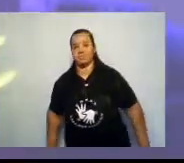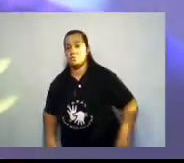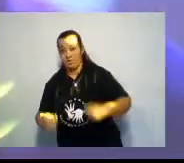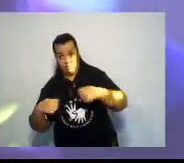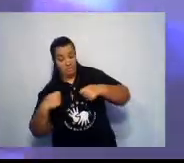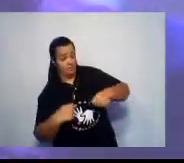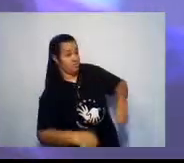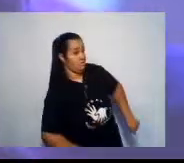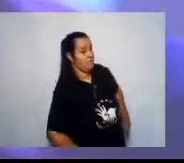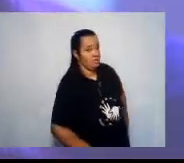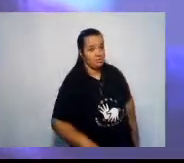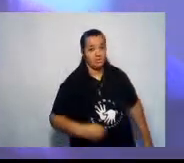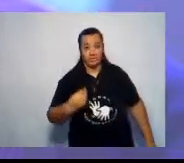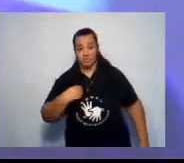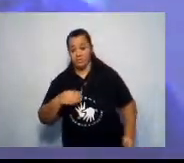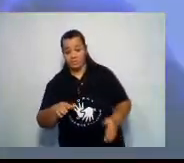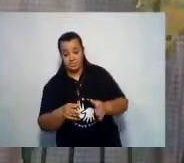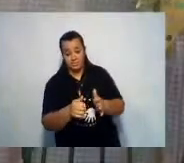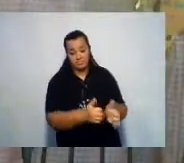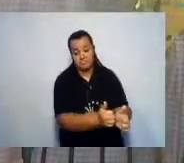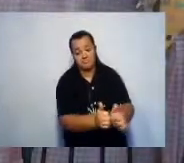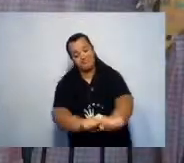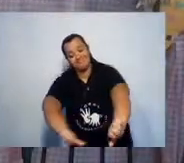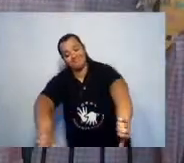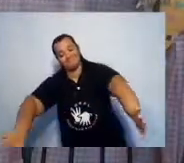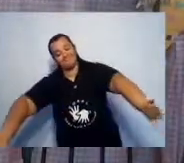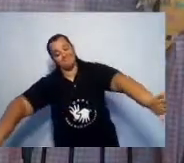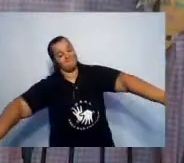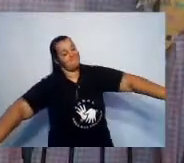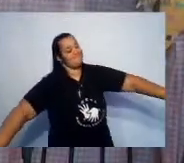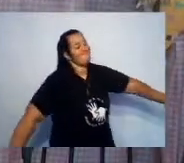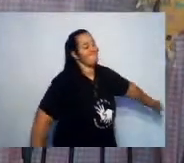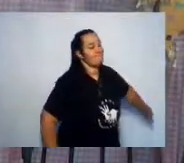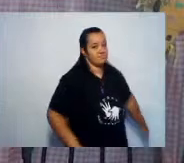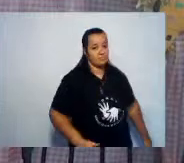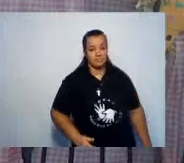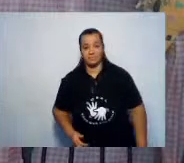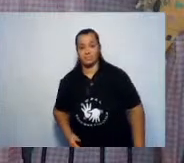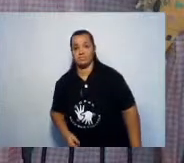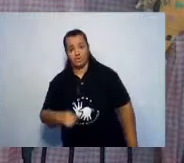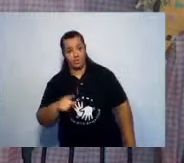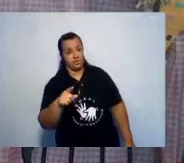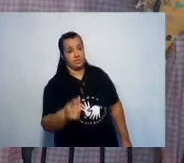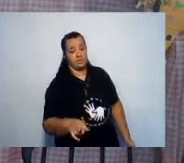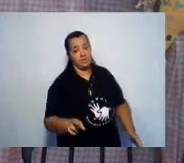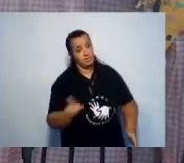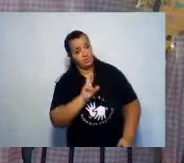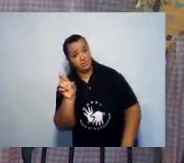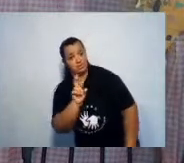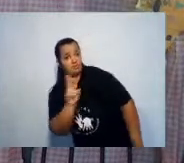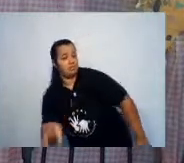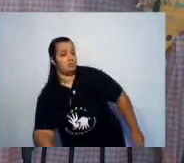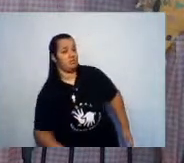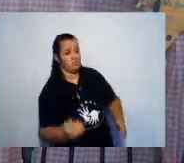voar. Pode ser que cada um de nós encontre o seu rumo. Mas se você não responder, ok, eu